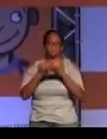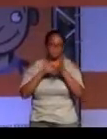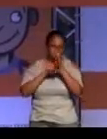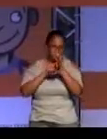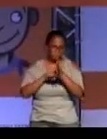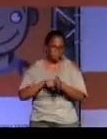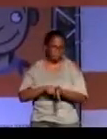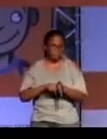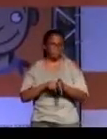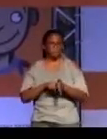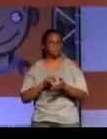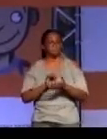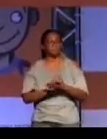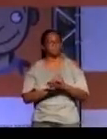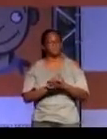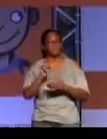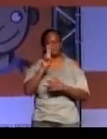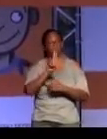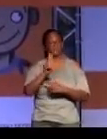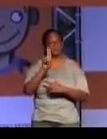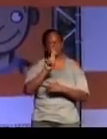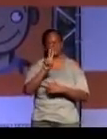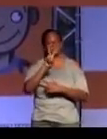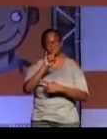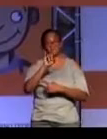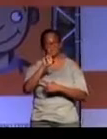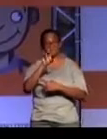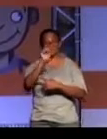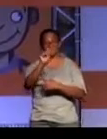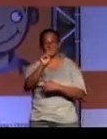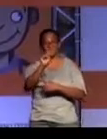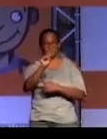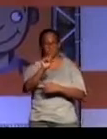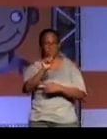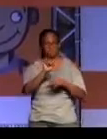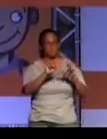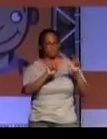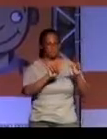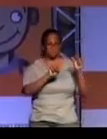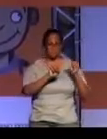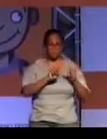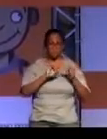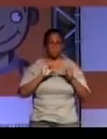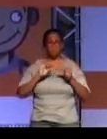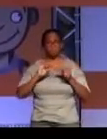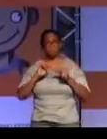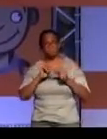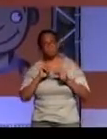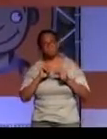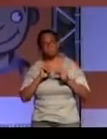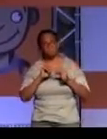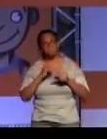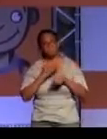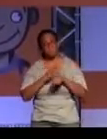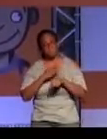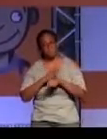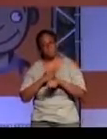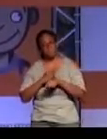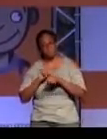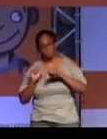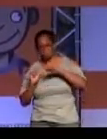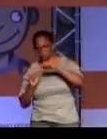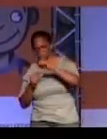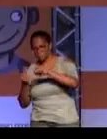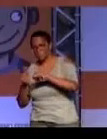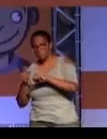aí, utilizando então um vírus cowpox de bovinos